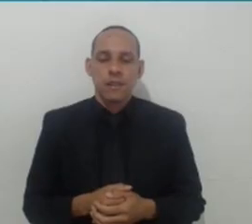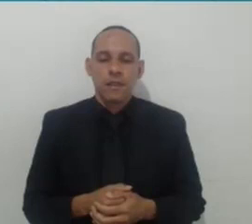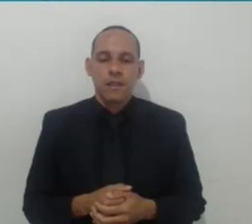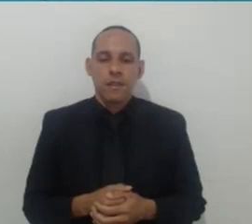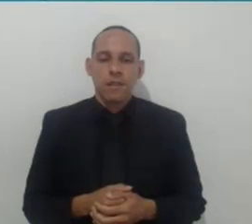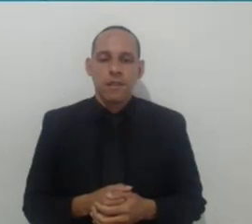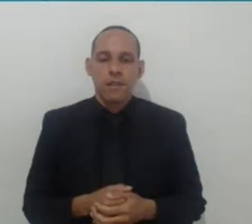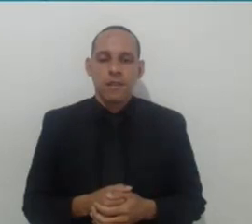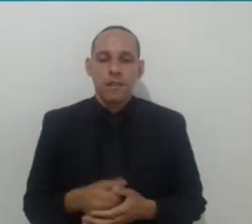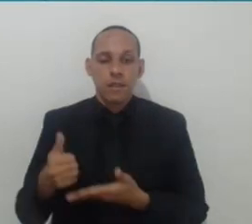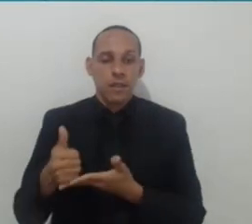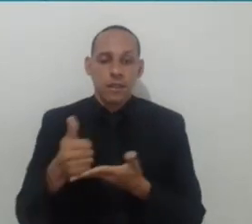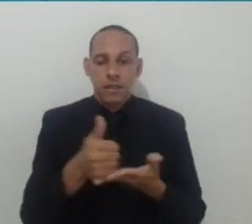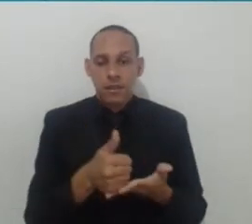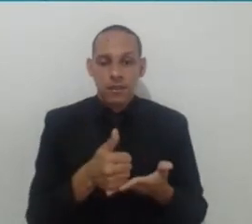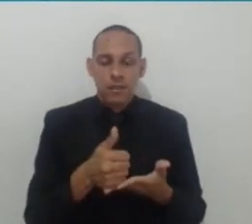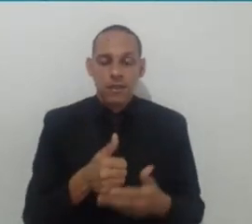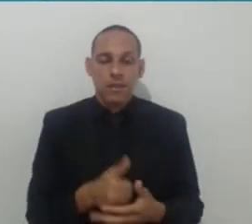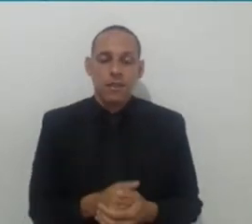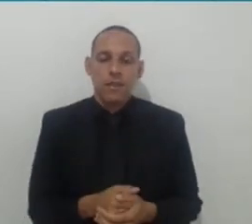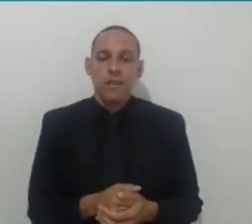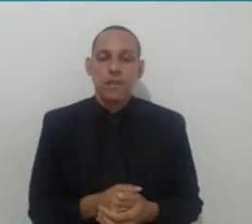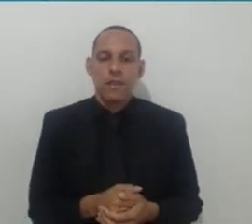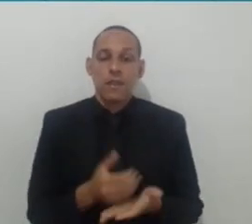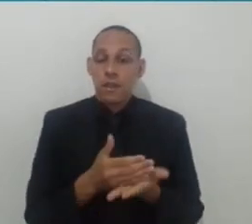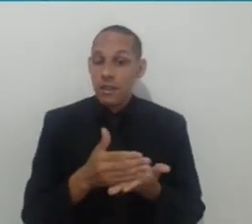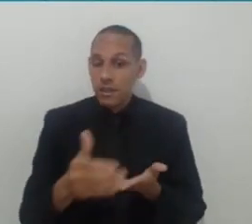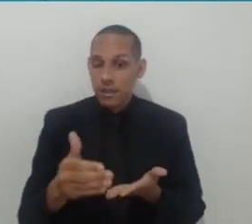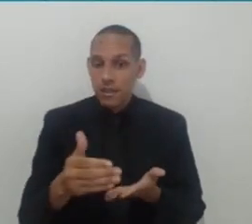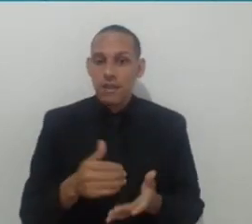Trago aqui expediente, Márcio.